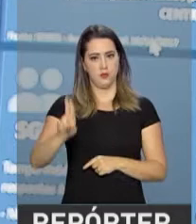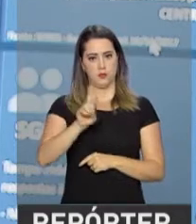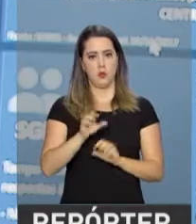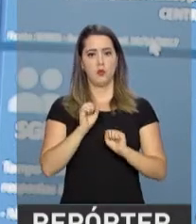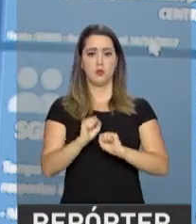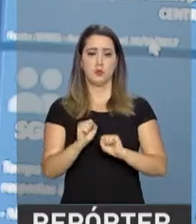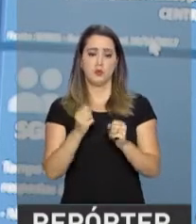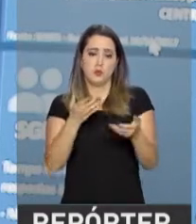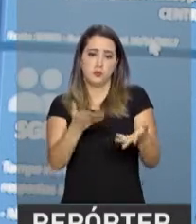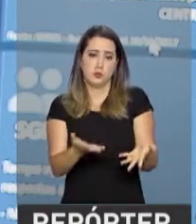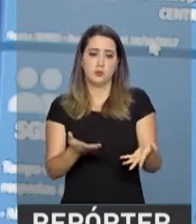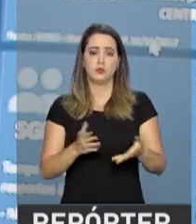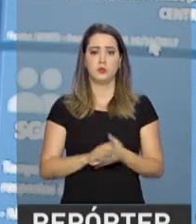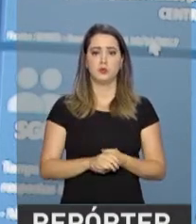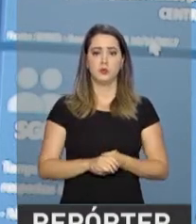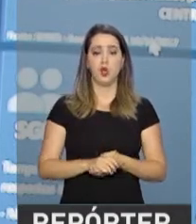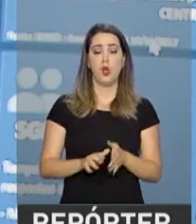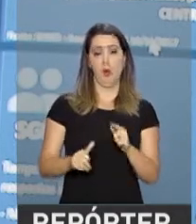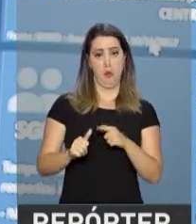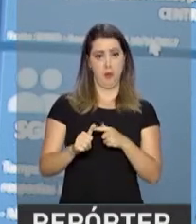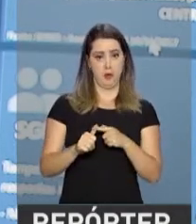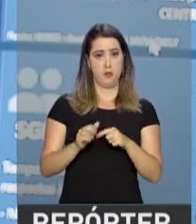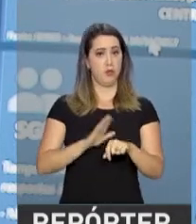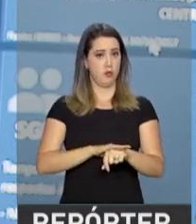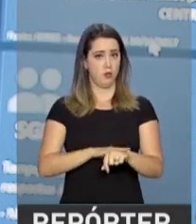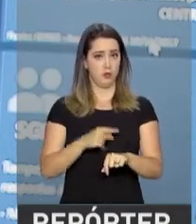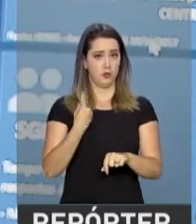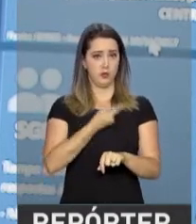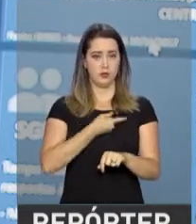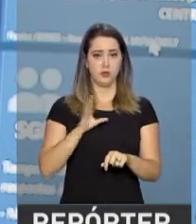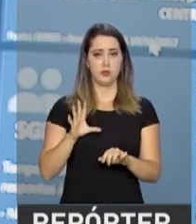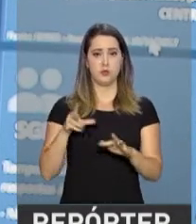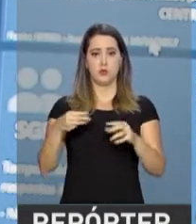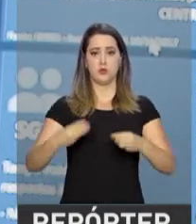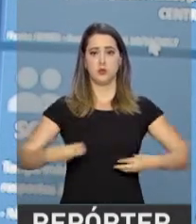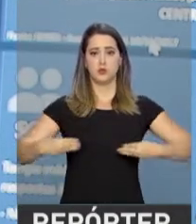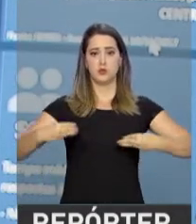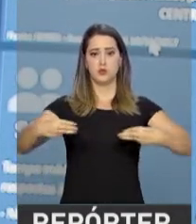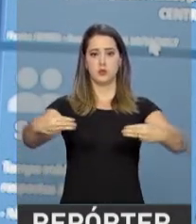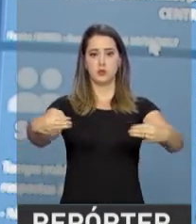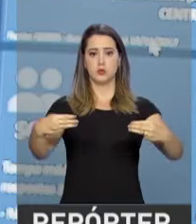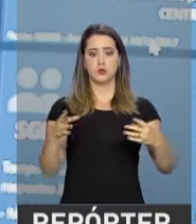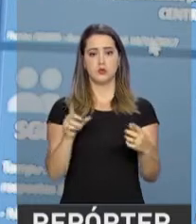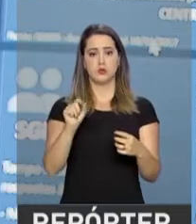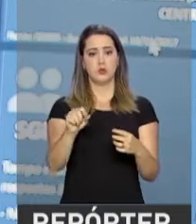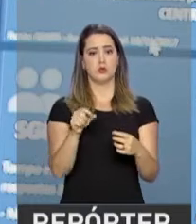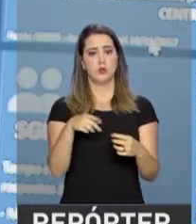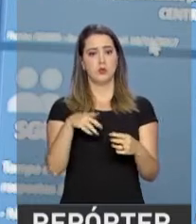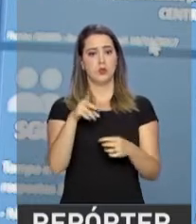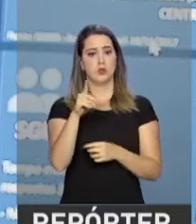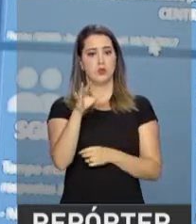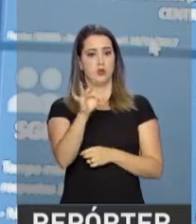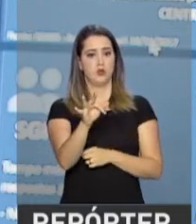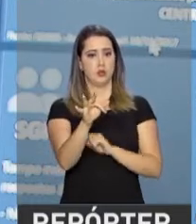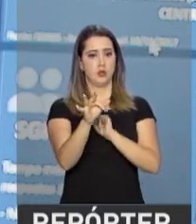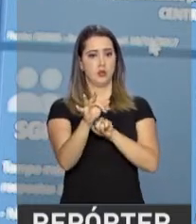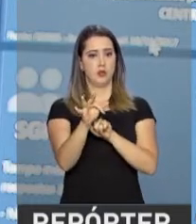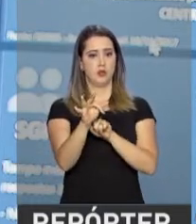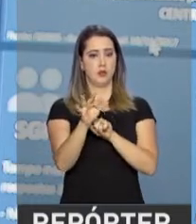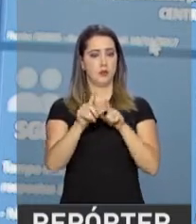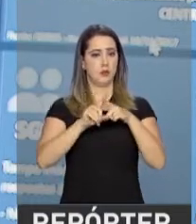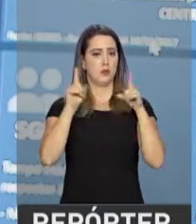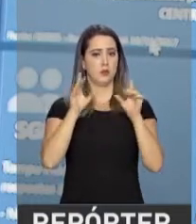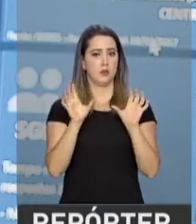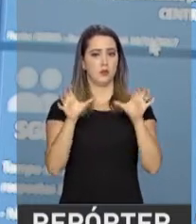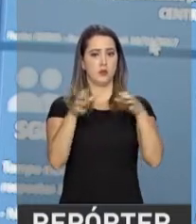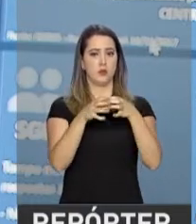possibilidade num primeiro momento nós vamos atender a todos os órgãos da administração direta do distrito federal mas os órgãos